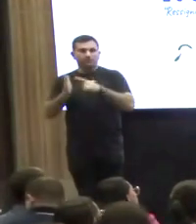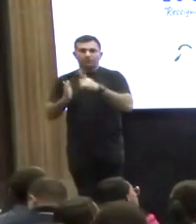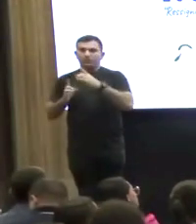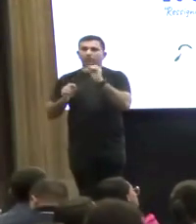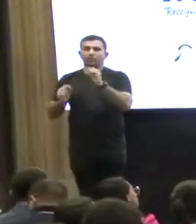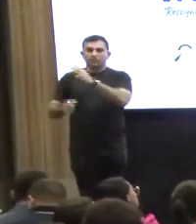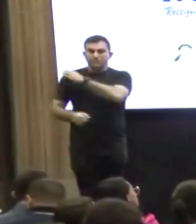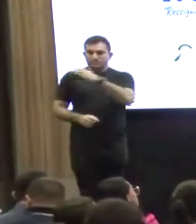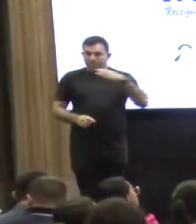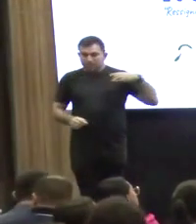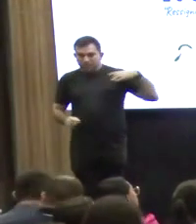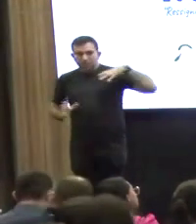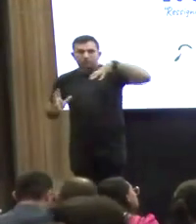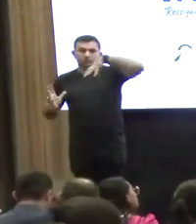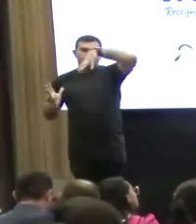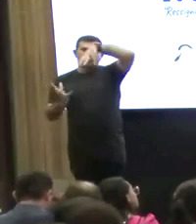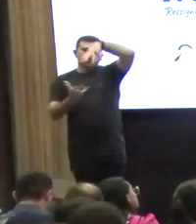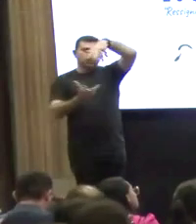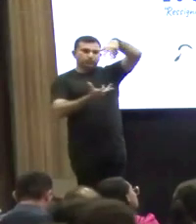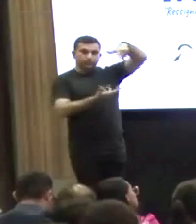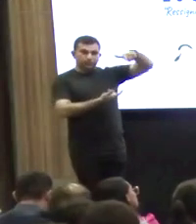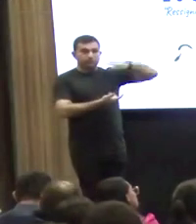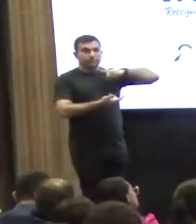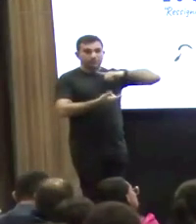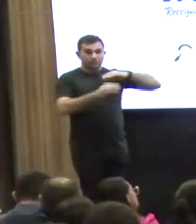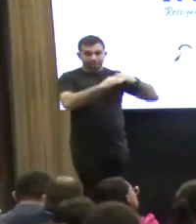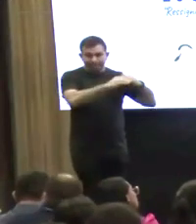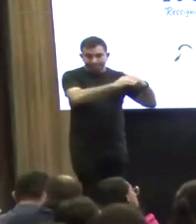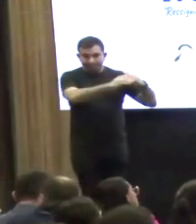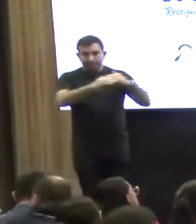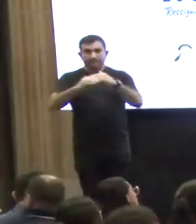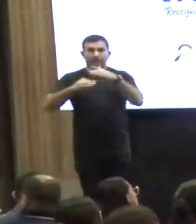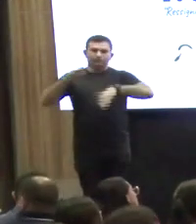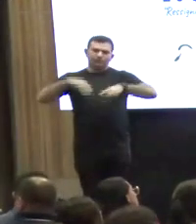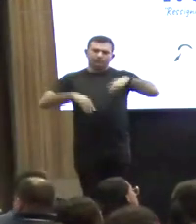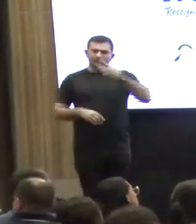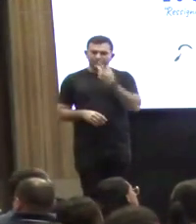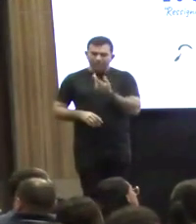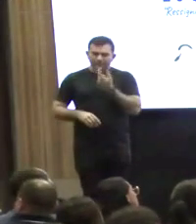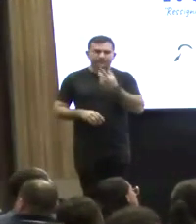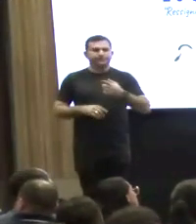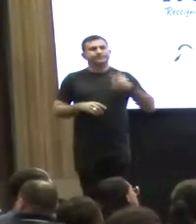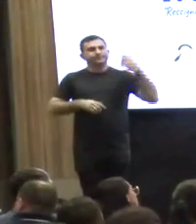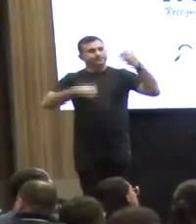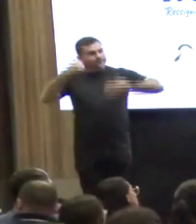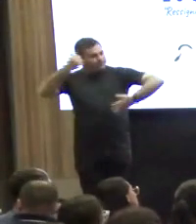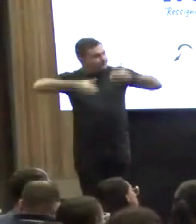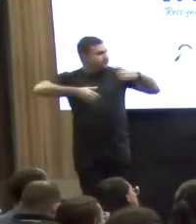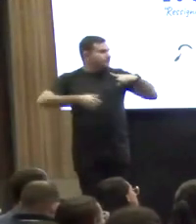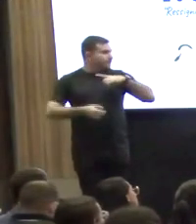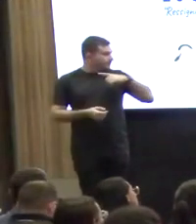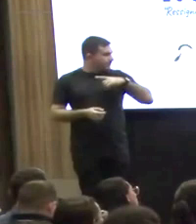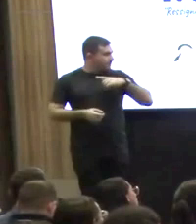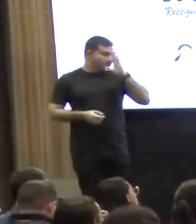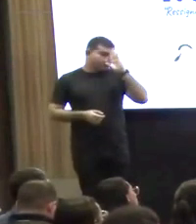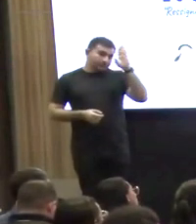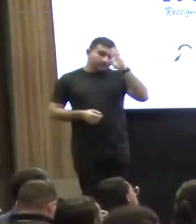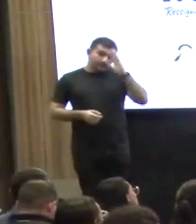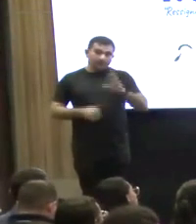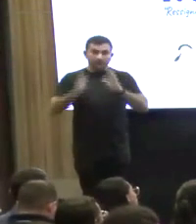cidadania muito universalista, que muitas vezes nós falamos sobre ela, mas essa cidadania só cabe quem está no padrão